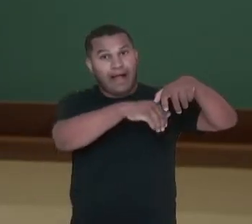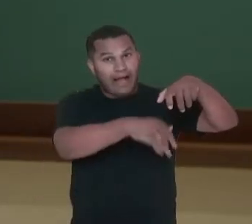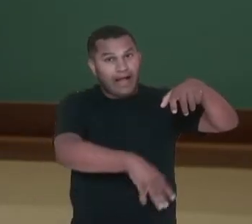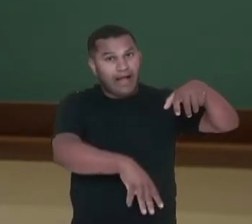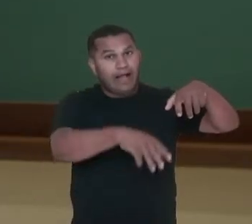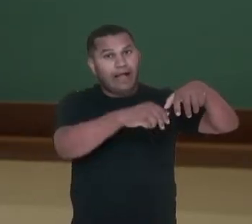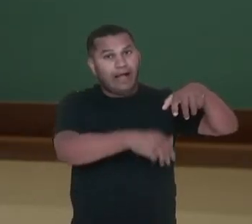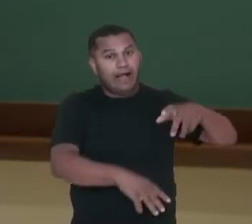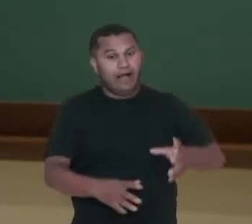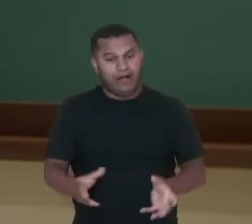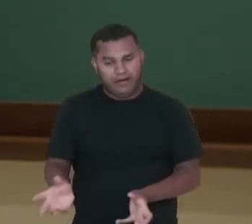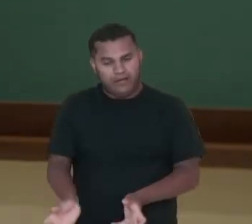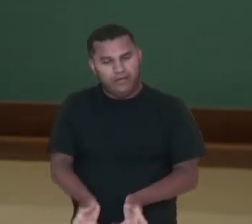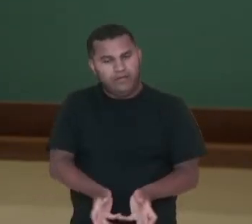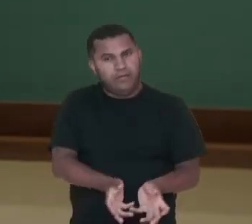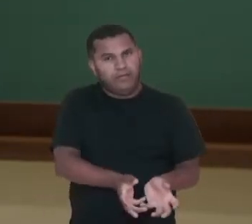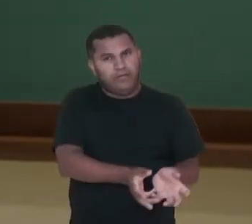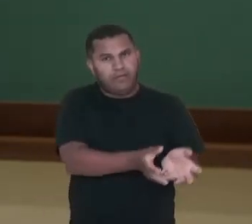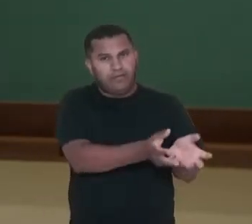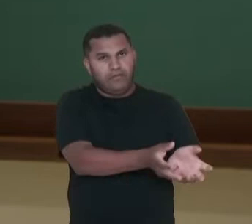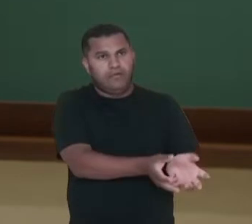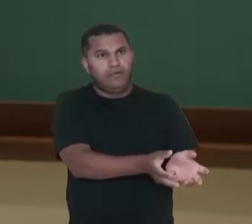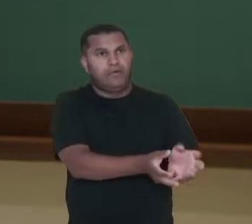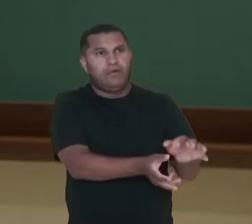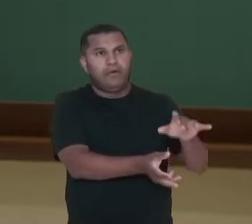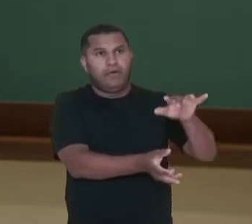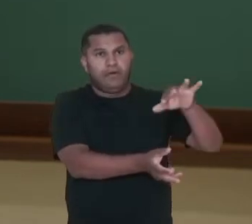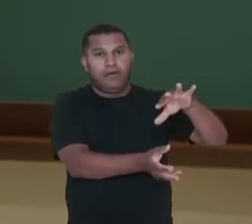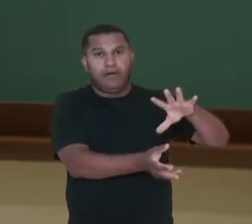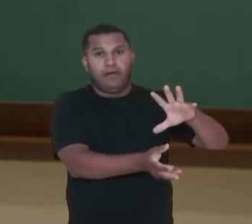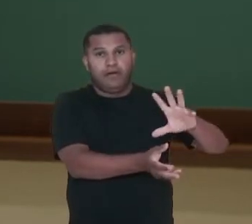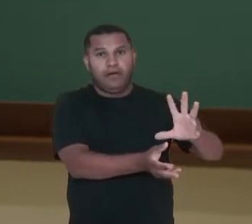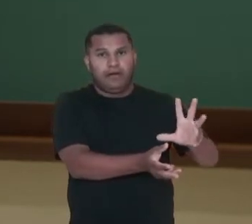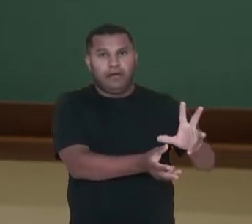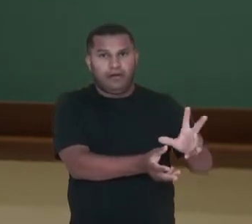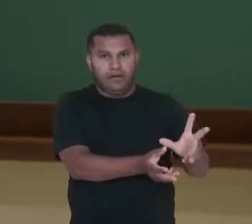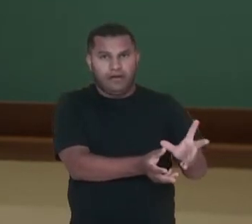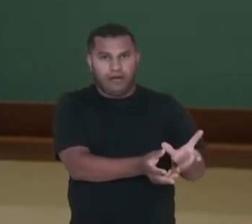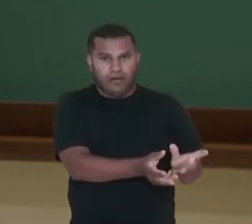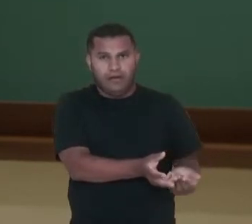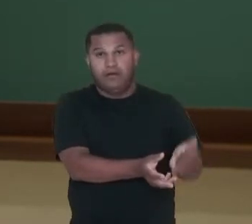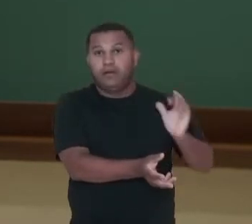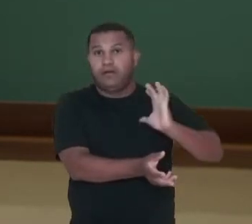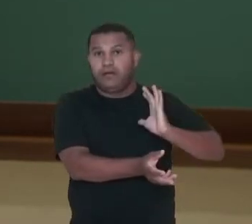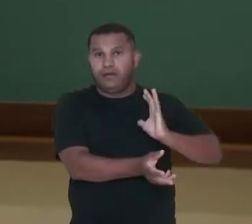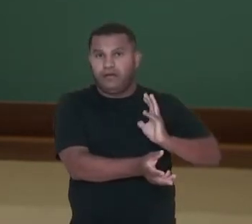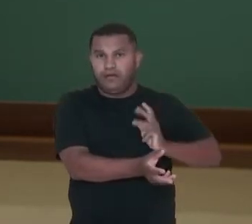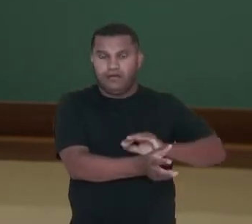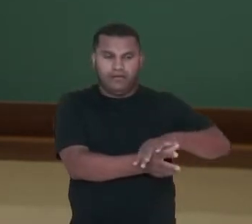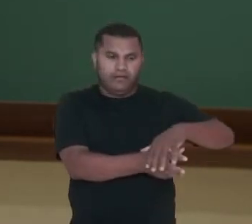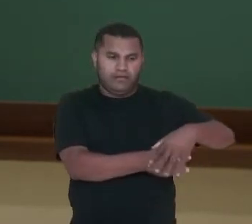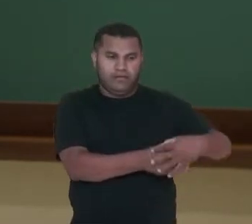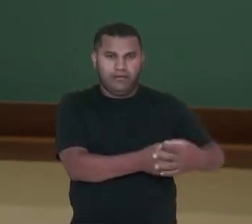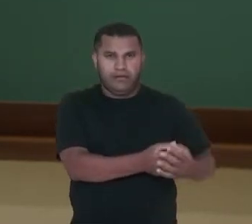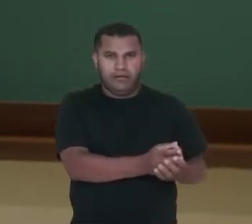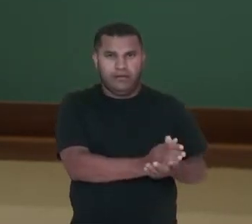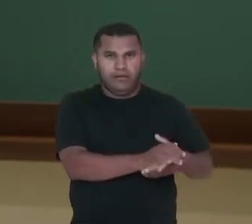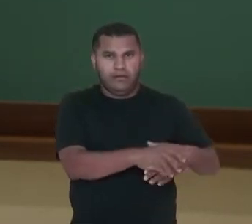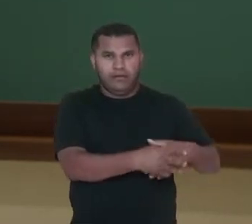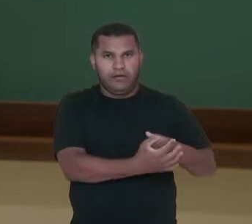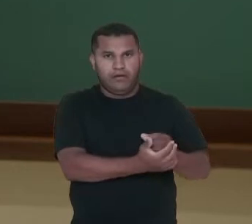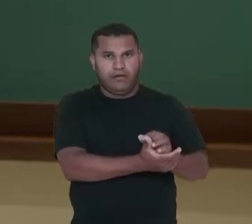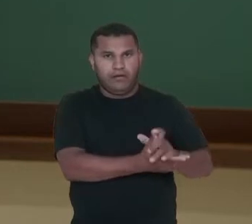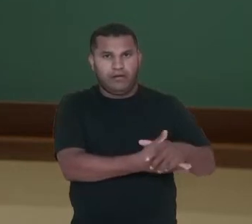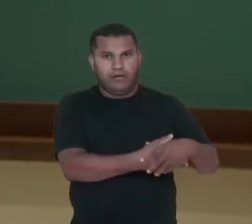está higienizando, nesta primeira imagem, as mãos de uma pessoa que está fazendo uso do